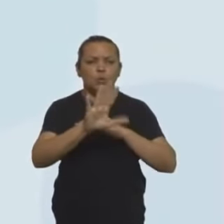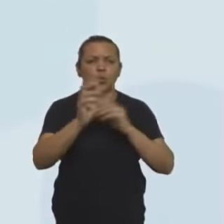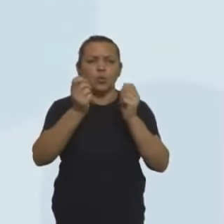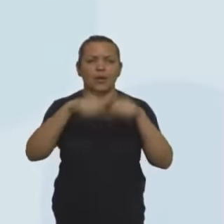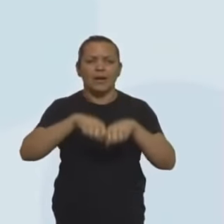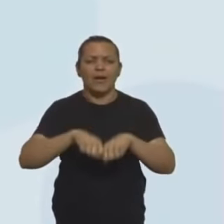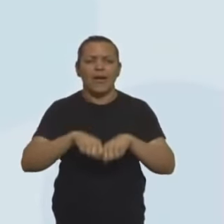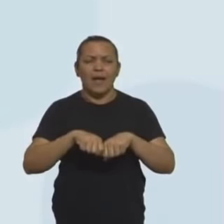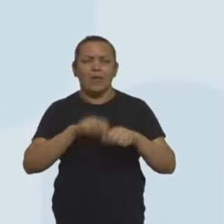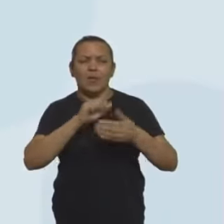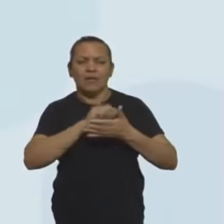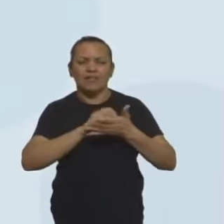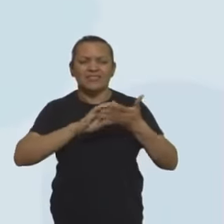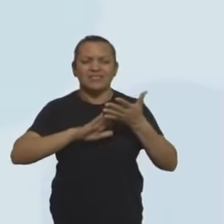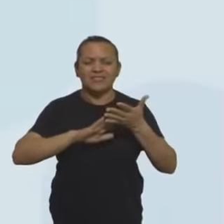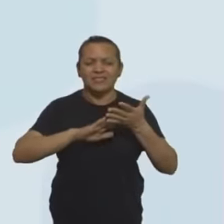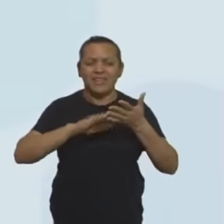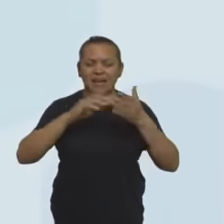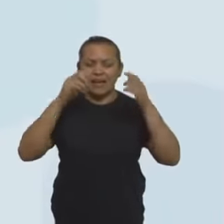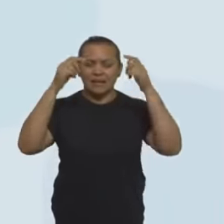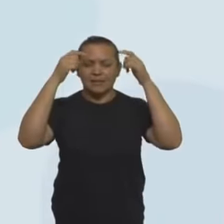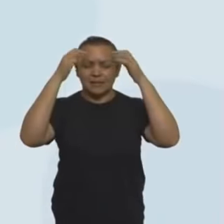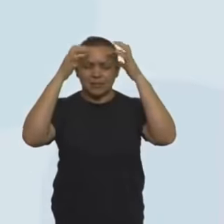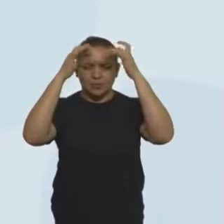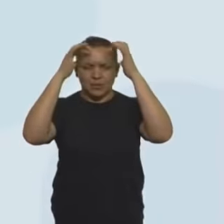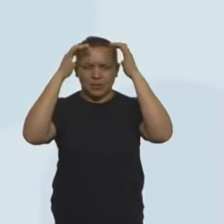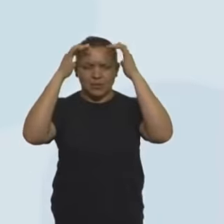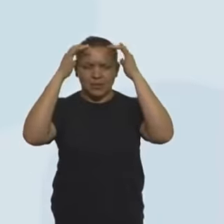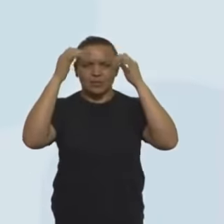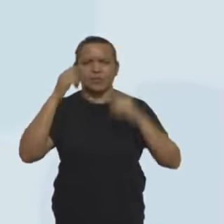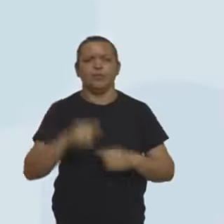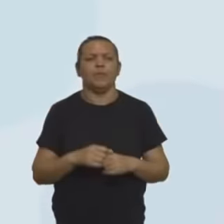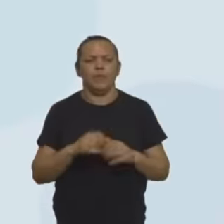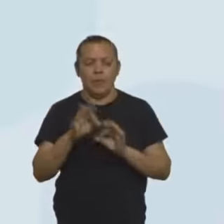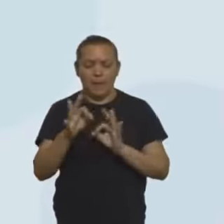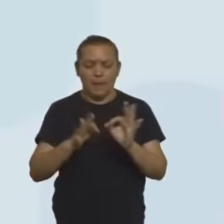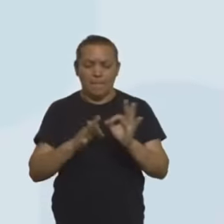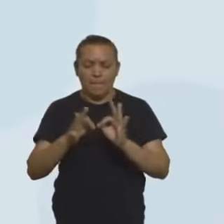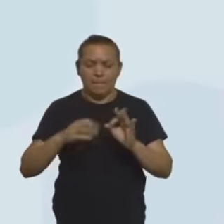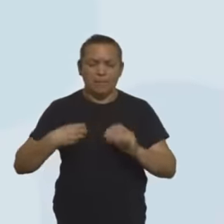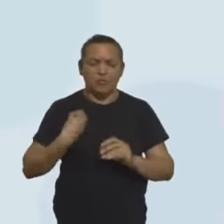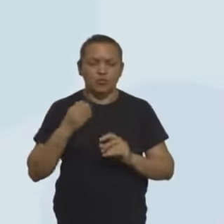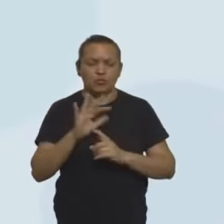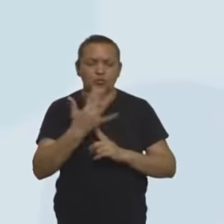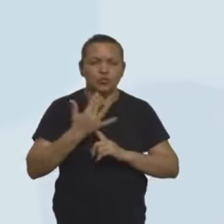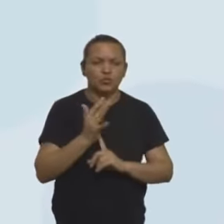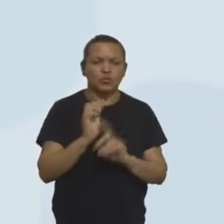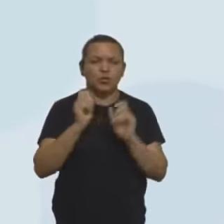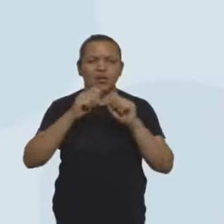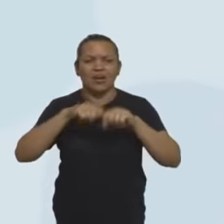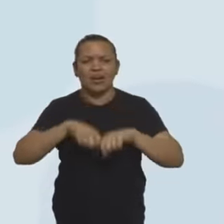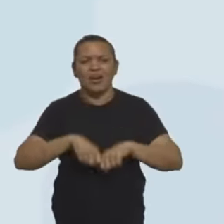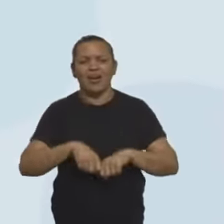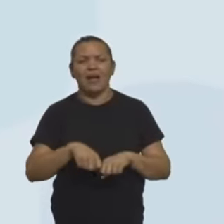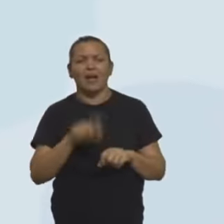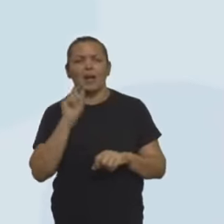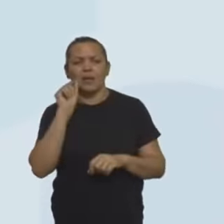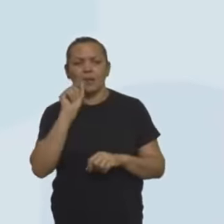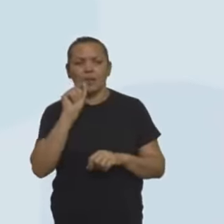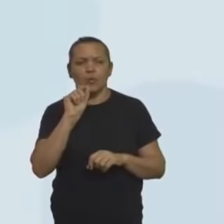os exercícios para o cérebro. Essa parte no projeto de convivência, gente, ela diz respeito à parte